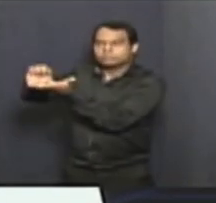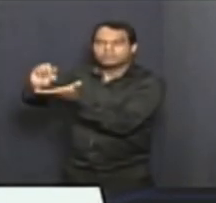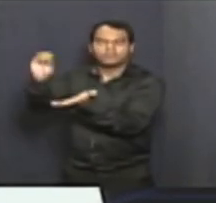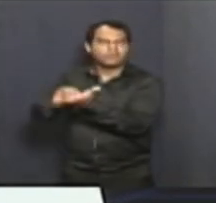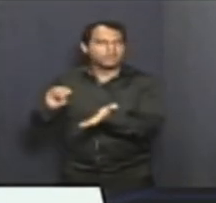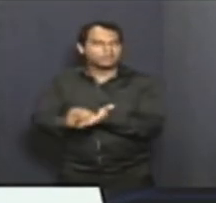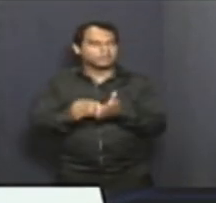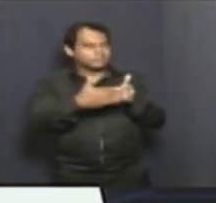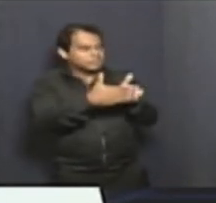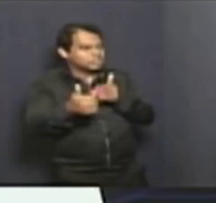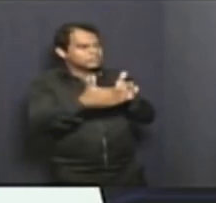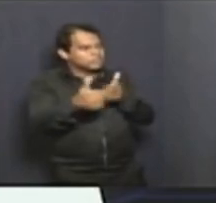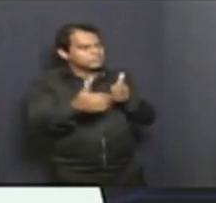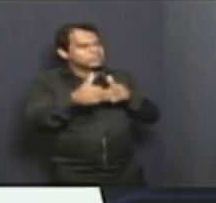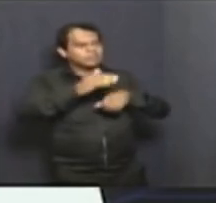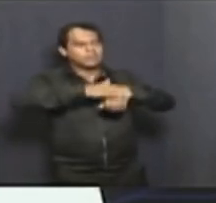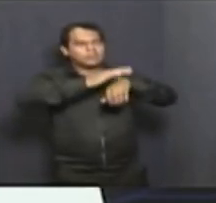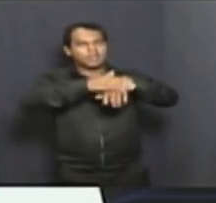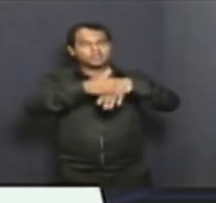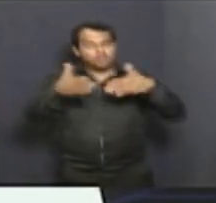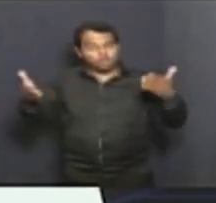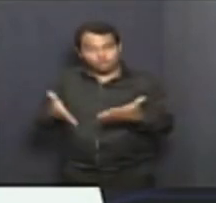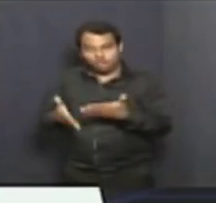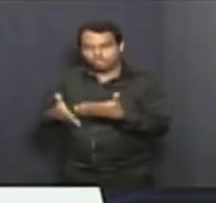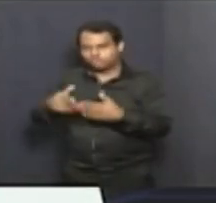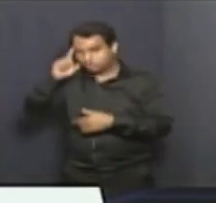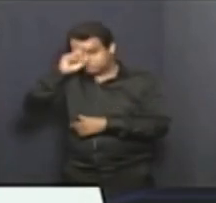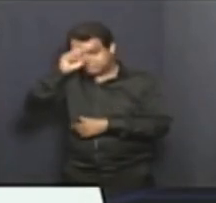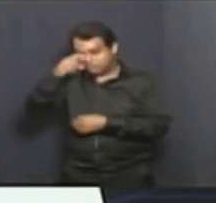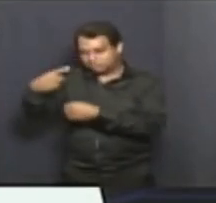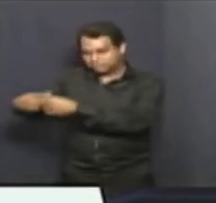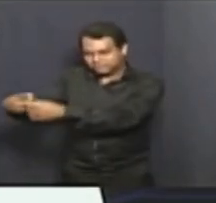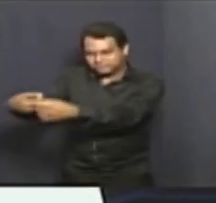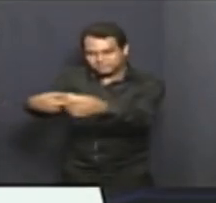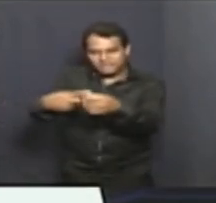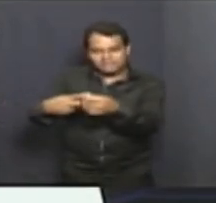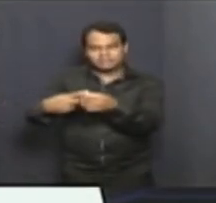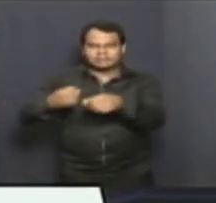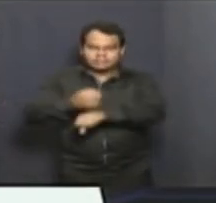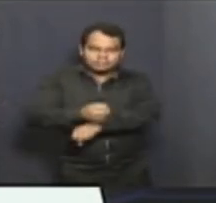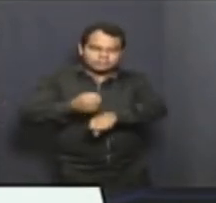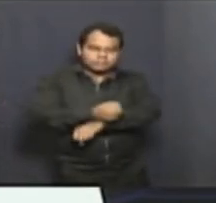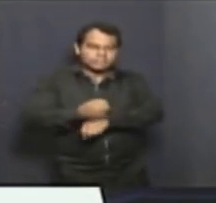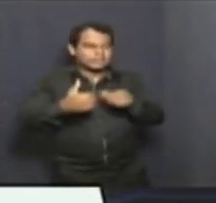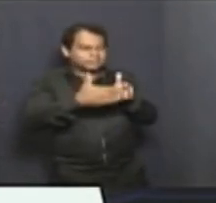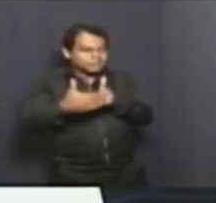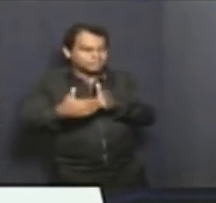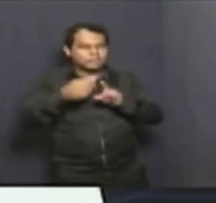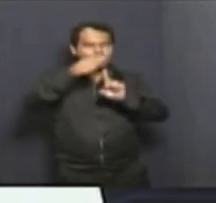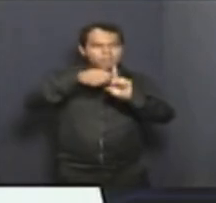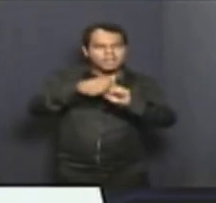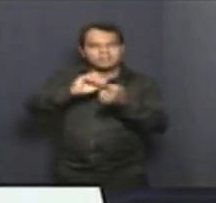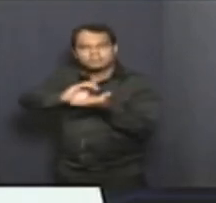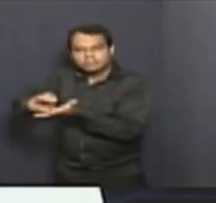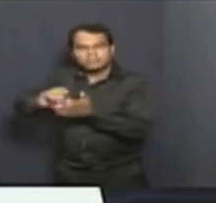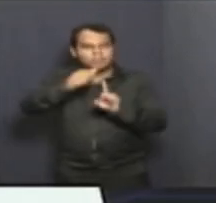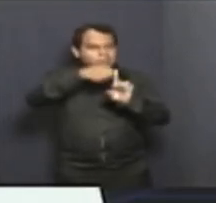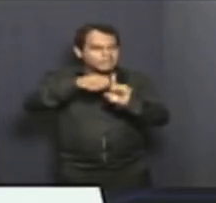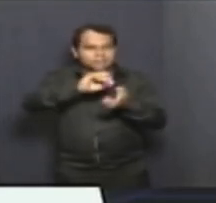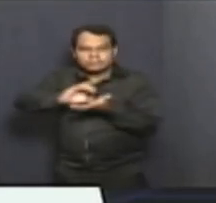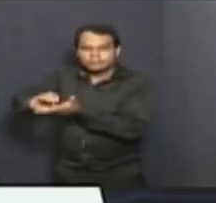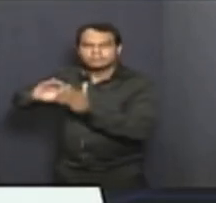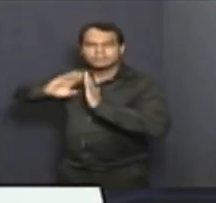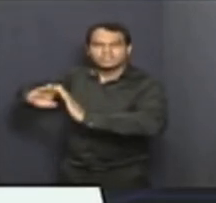regionais estão em atraso ea gente tem que correr atrás para tentar receber um mês para receber o outro e é essa realidade